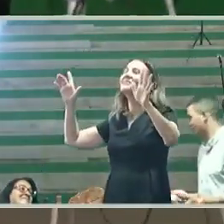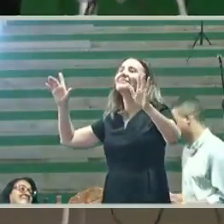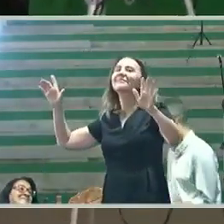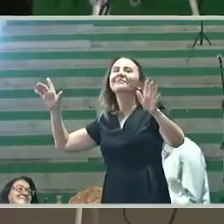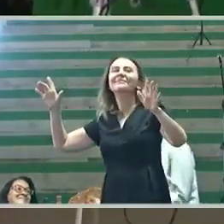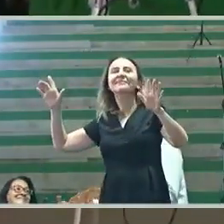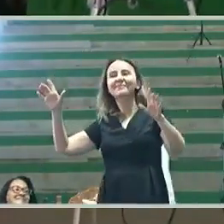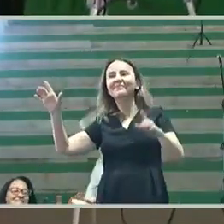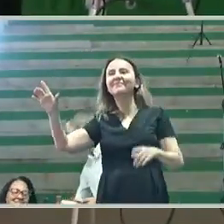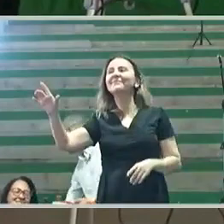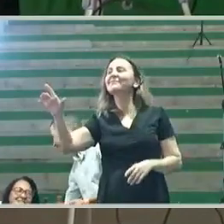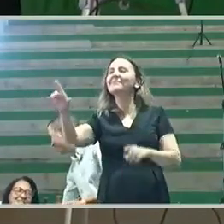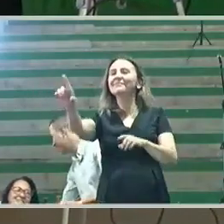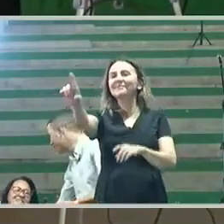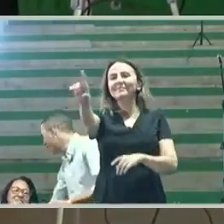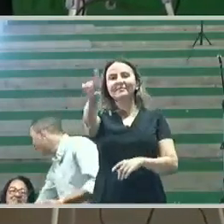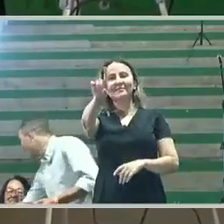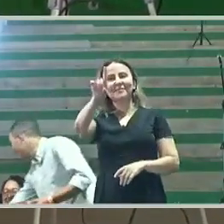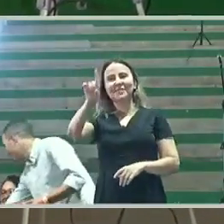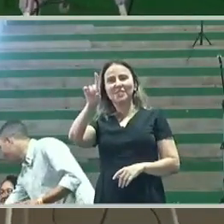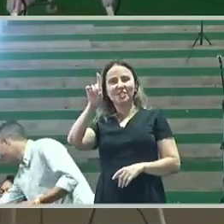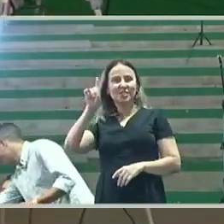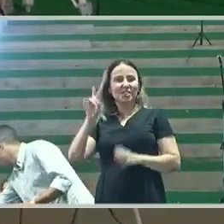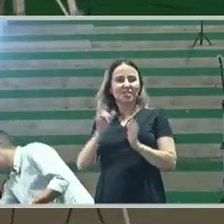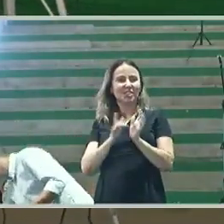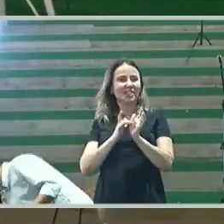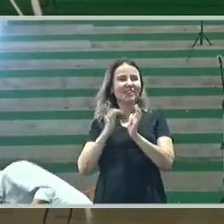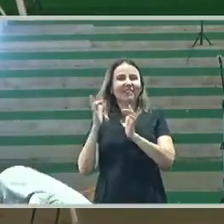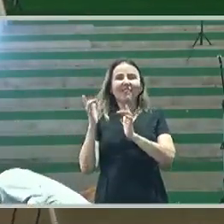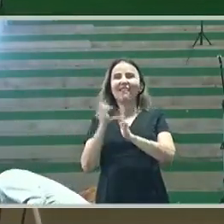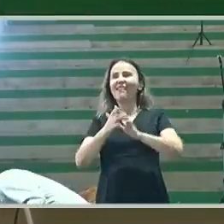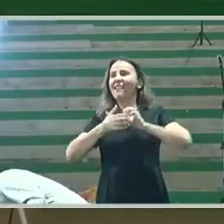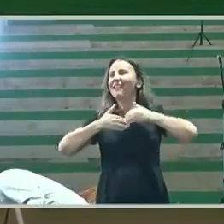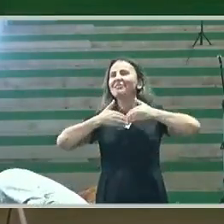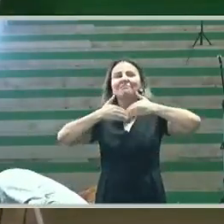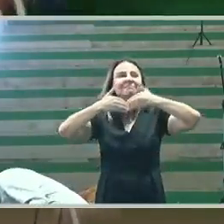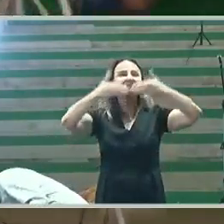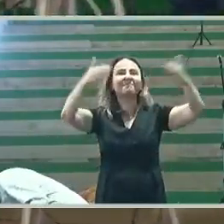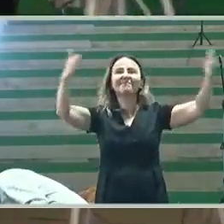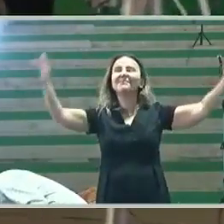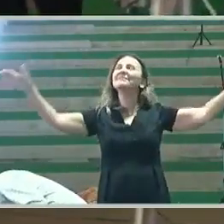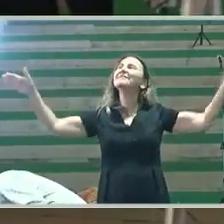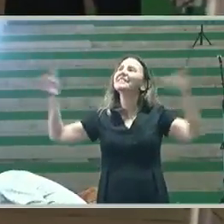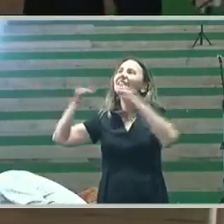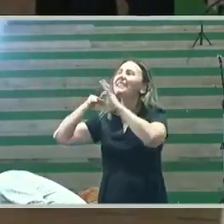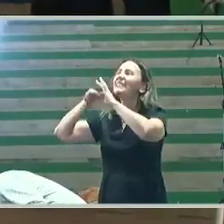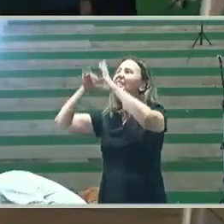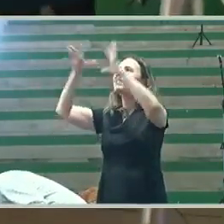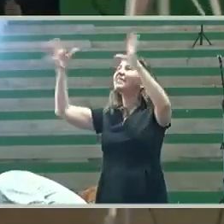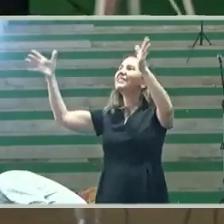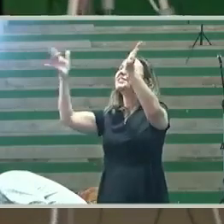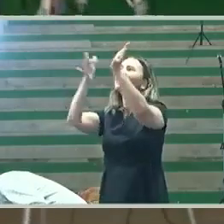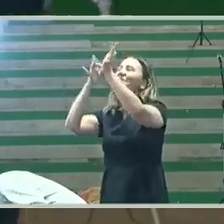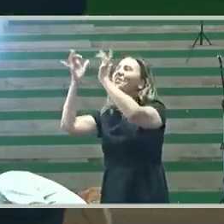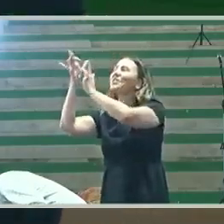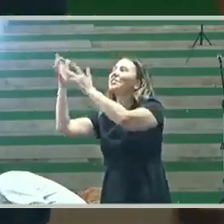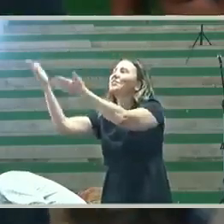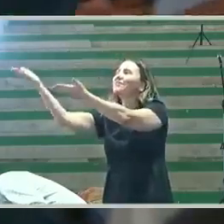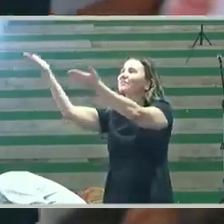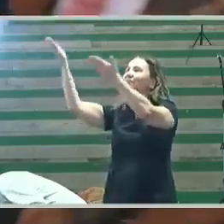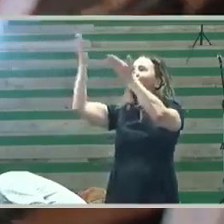oh! O ginásio tá abertão, o ginásio tá aberto.